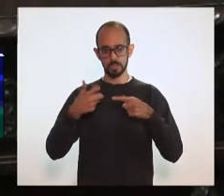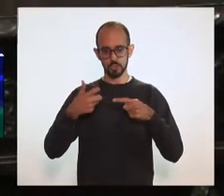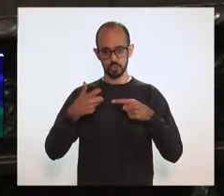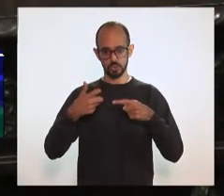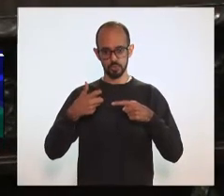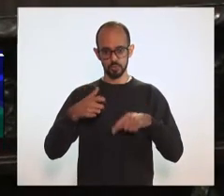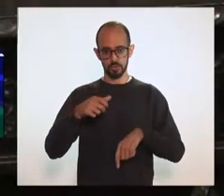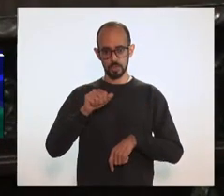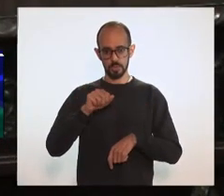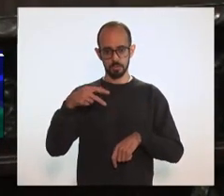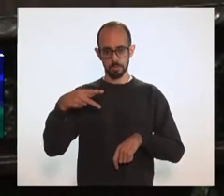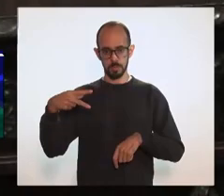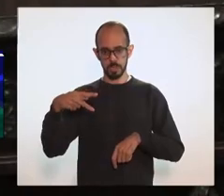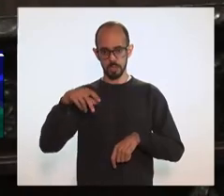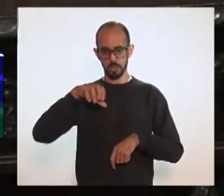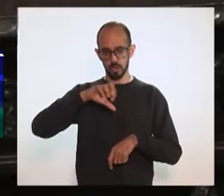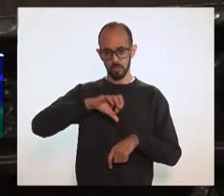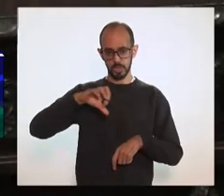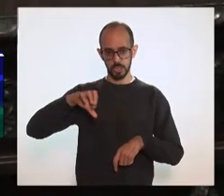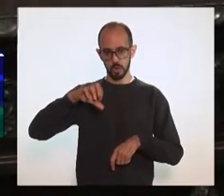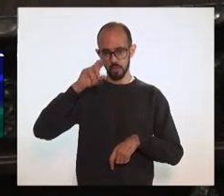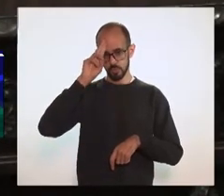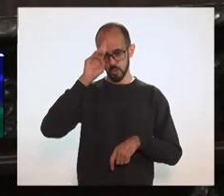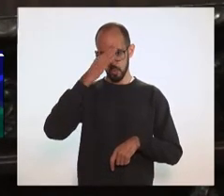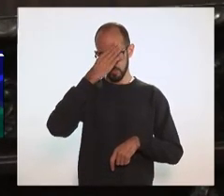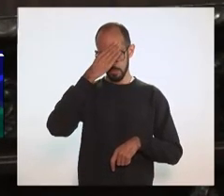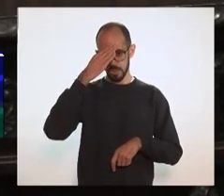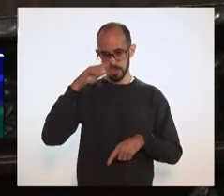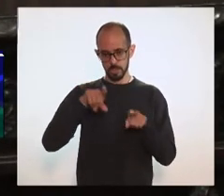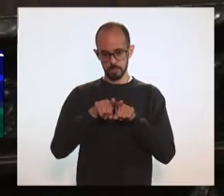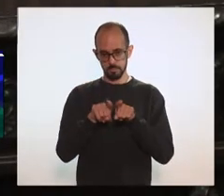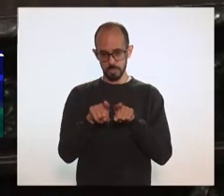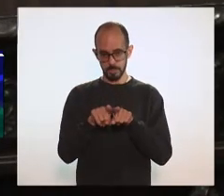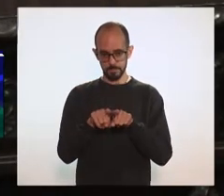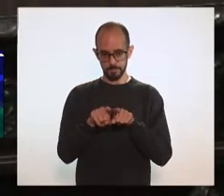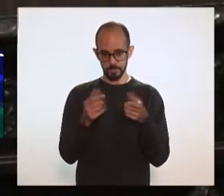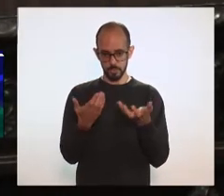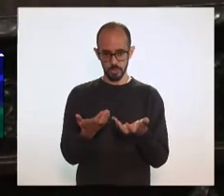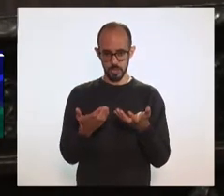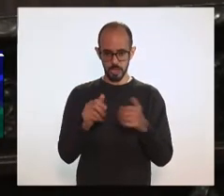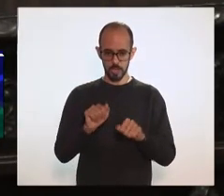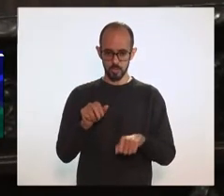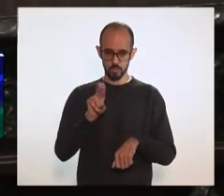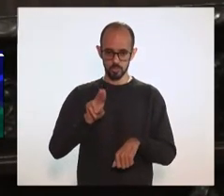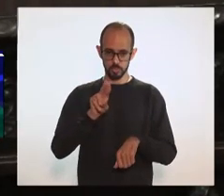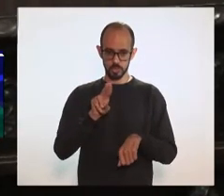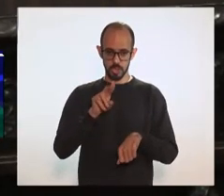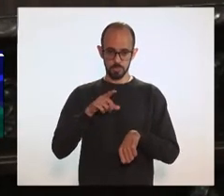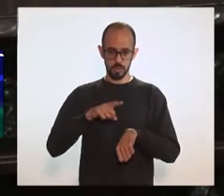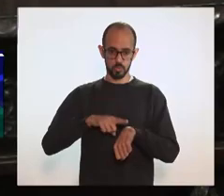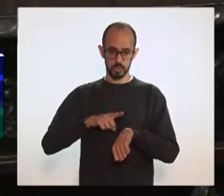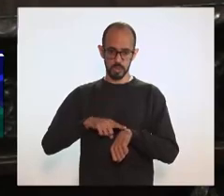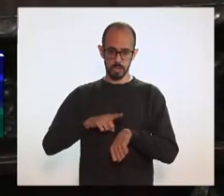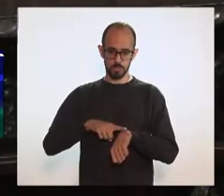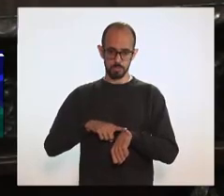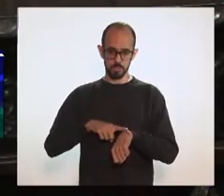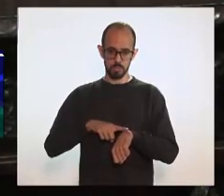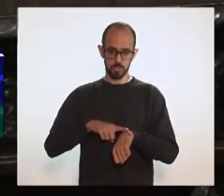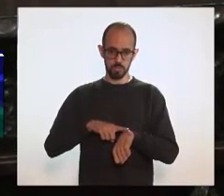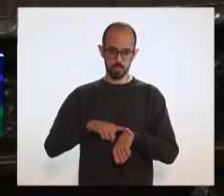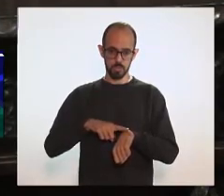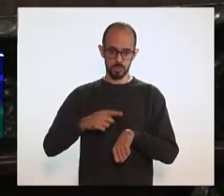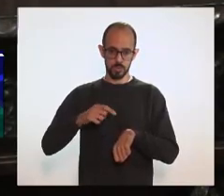o 99 e o Uber. Eu quero aqui usar o meu tempo na tribuna para dar